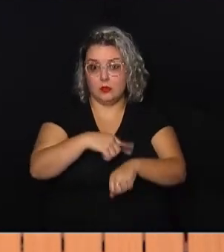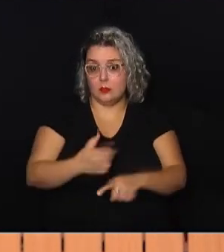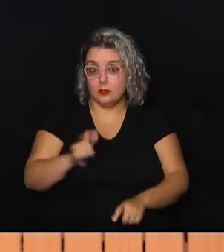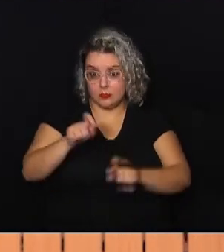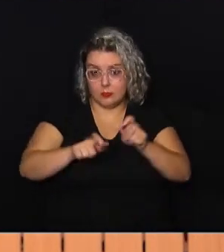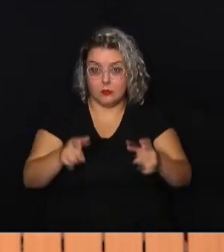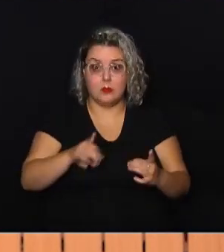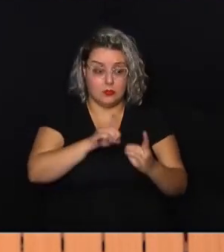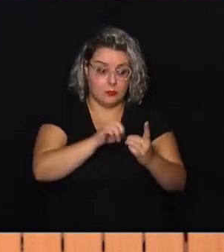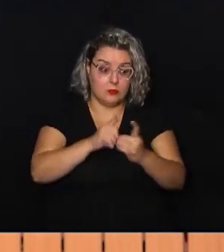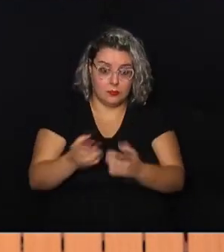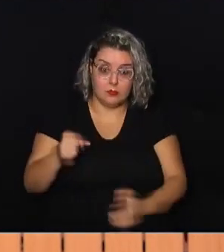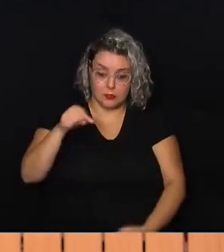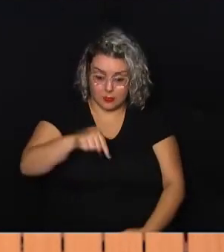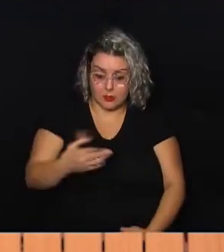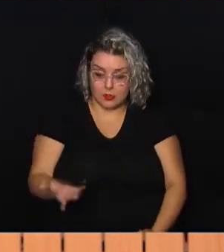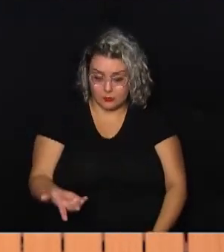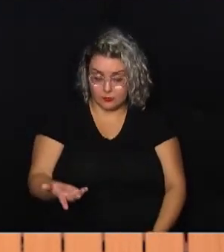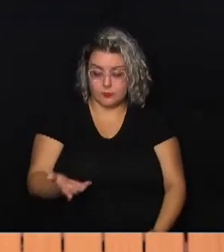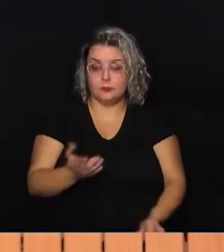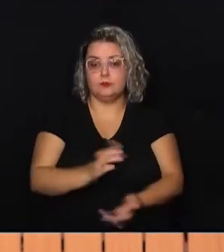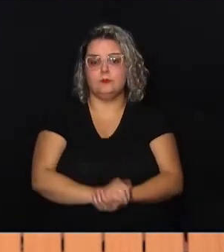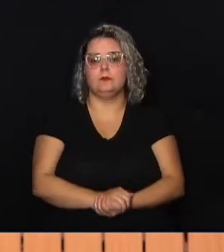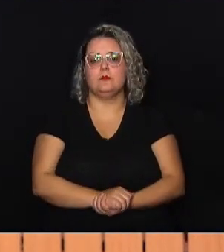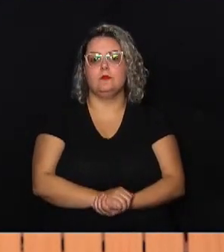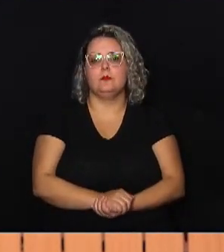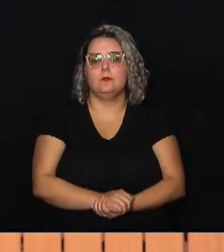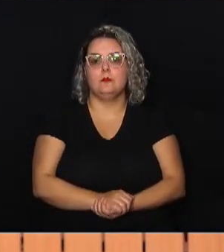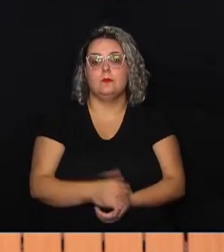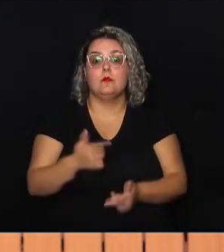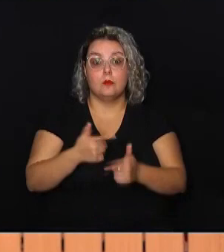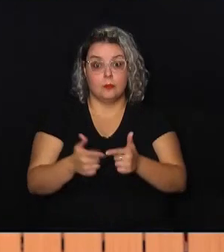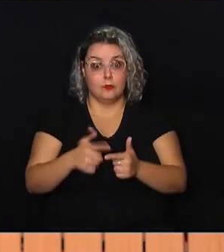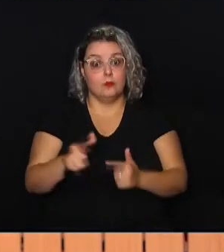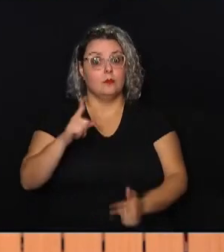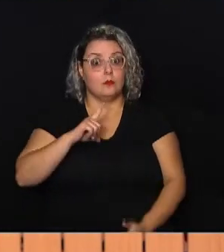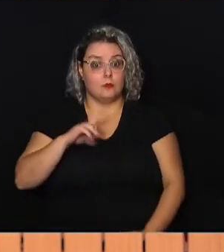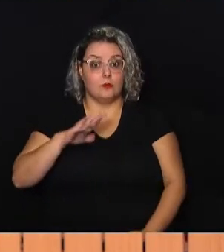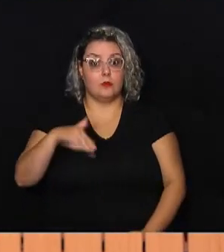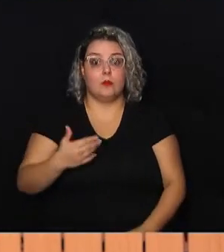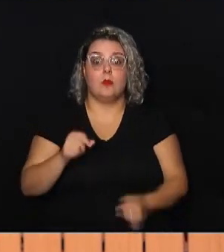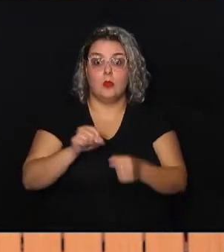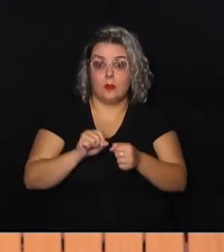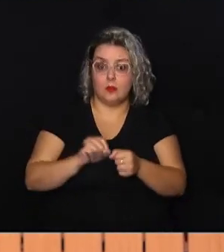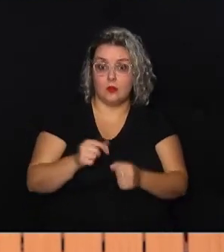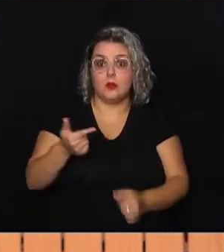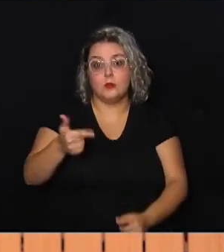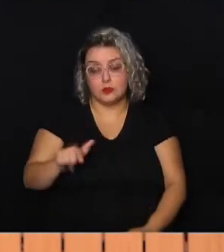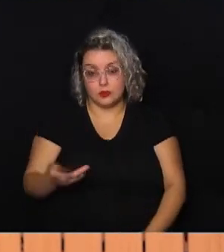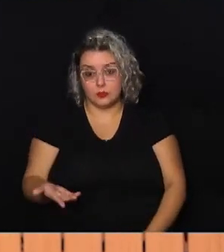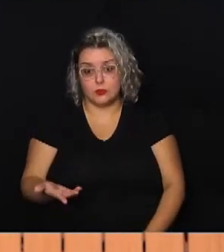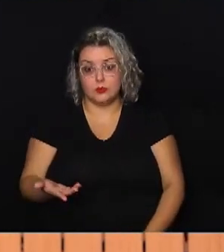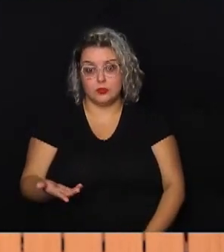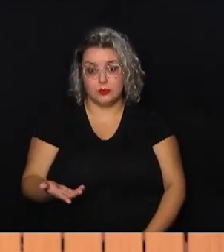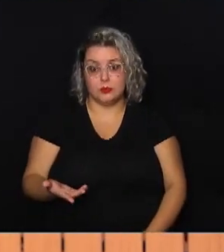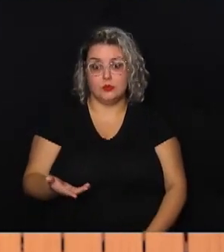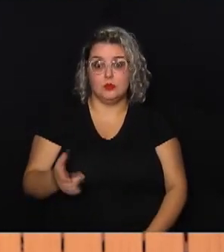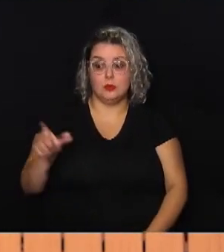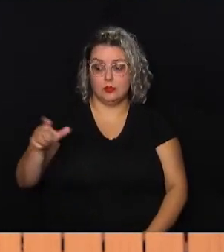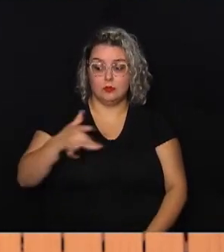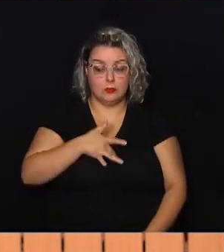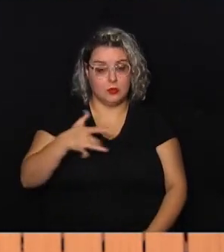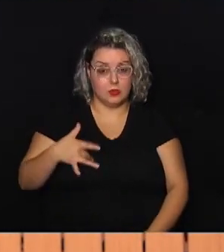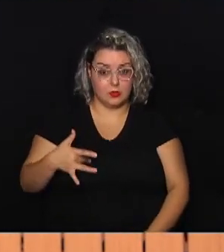para ser atendida lá dentro. Então, problemas existem. Quando a gente faz também, mais uma vez, reportando a planos de saúde, você